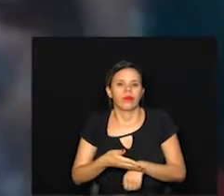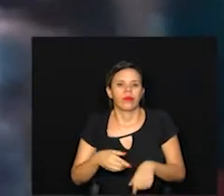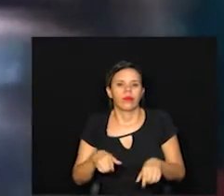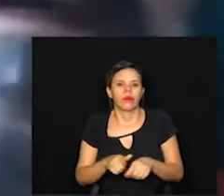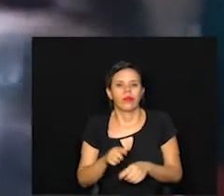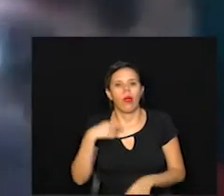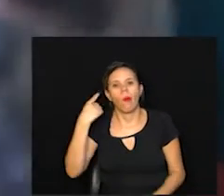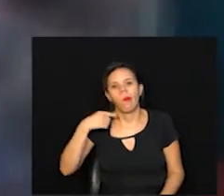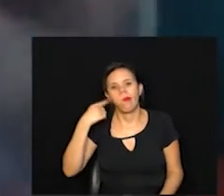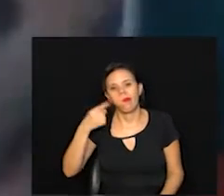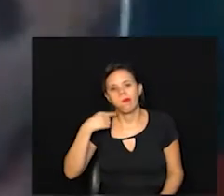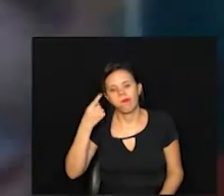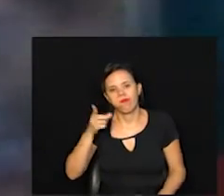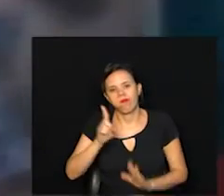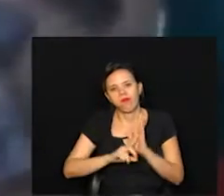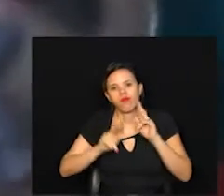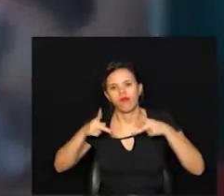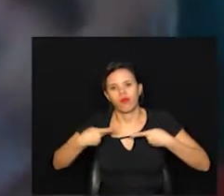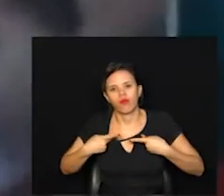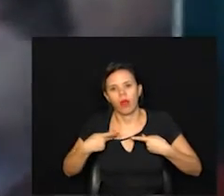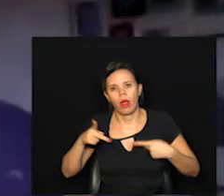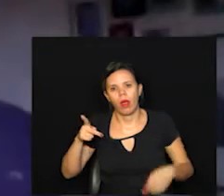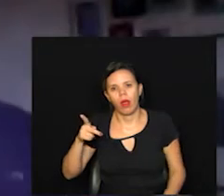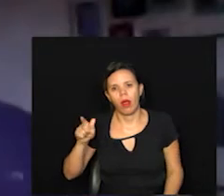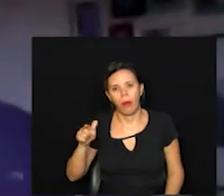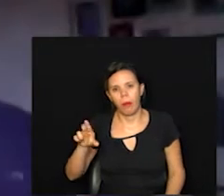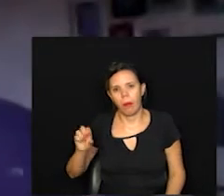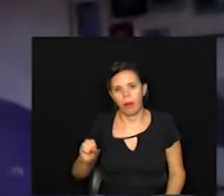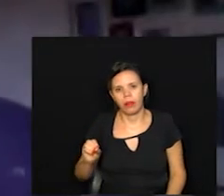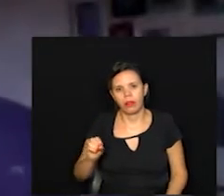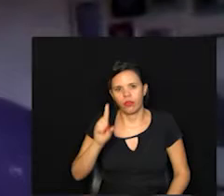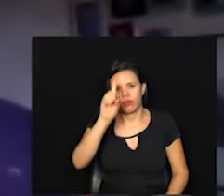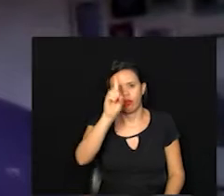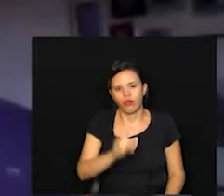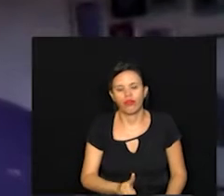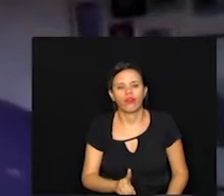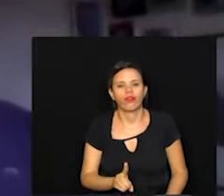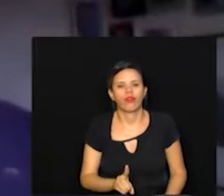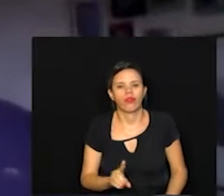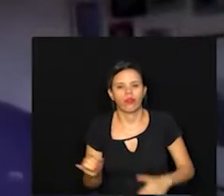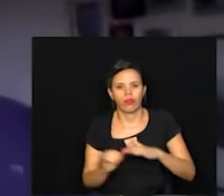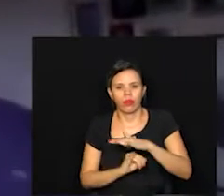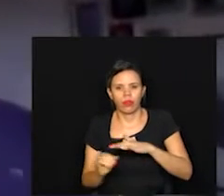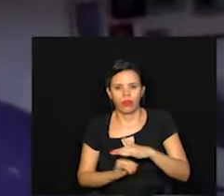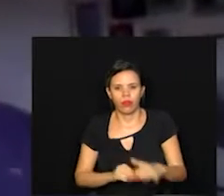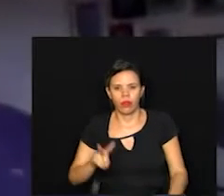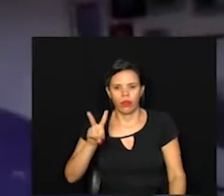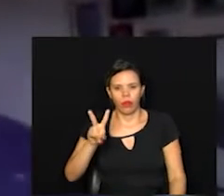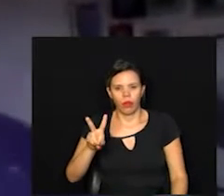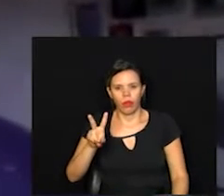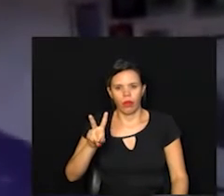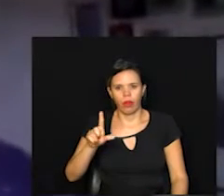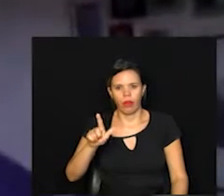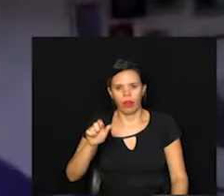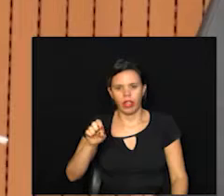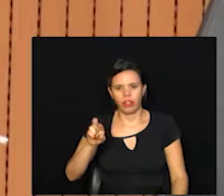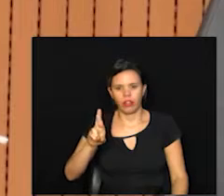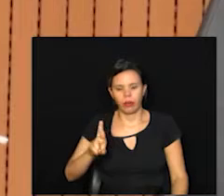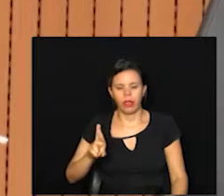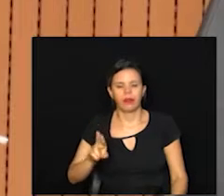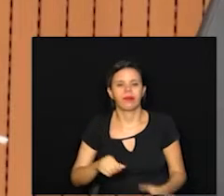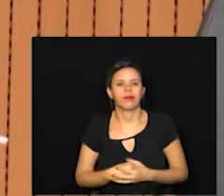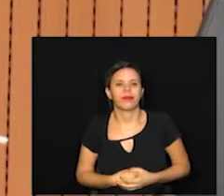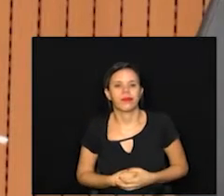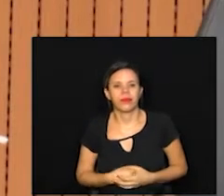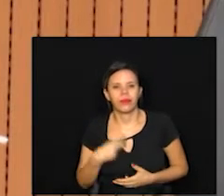o advogado especialista em direitos humanos, Paulo Mariante, e o diretor executivo do Instituto Vladimir Herzog, Rogério Sotile.